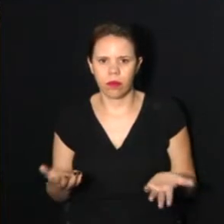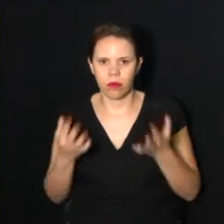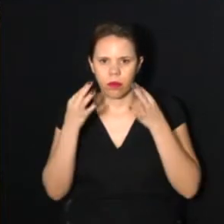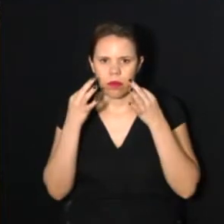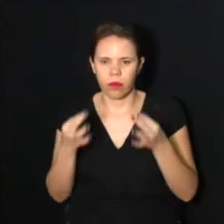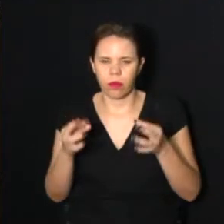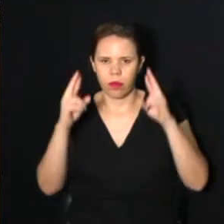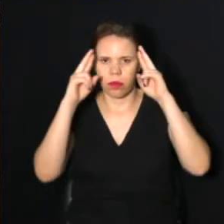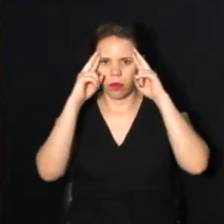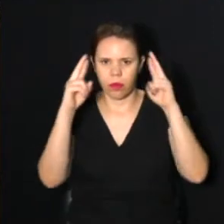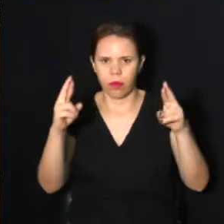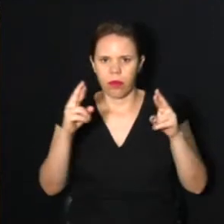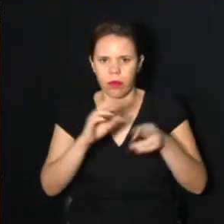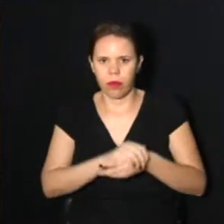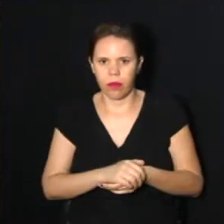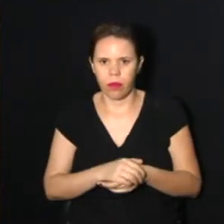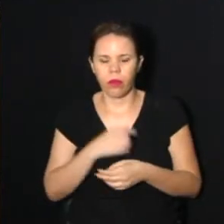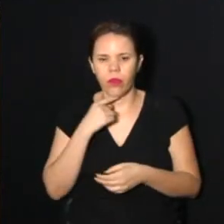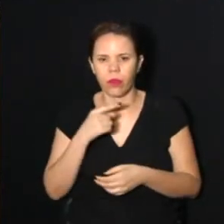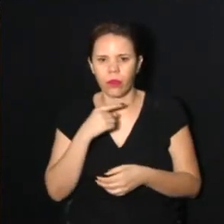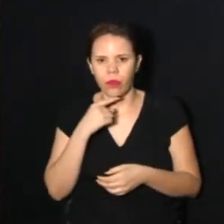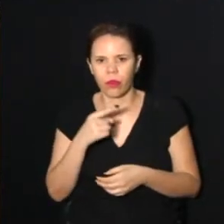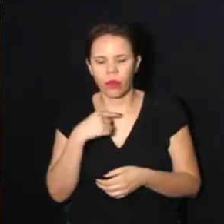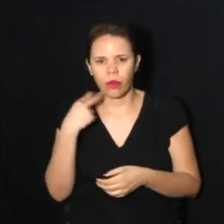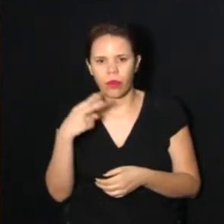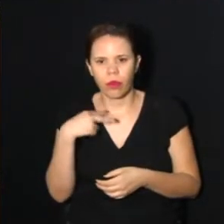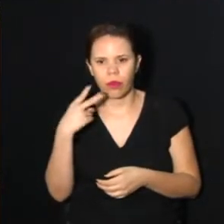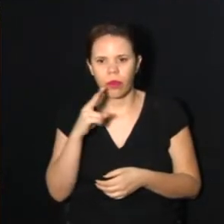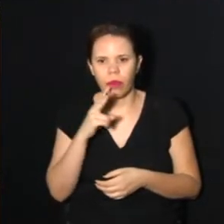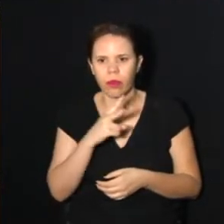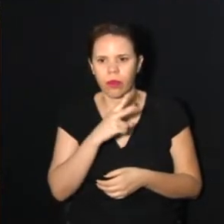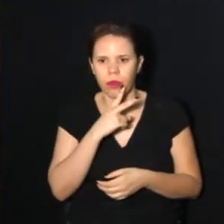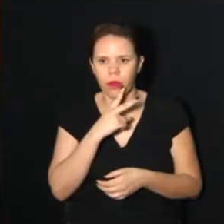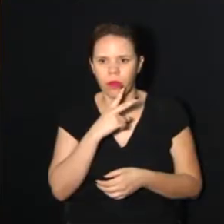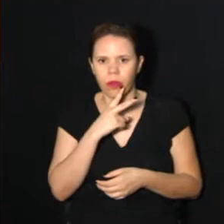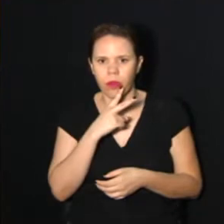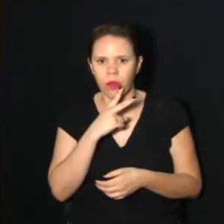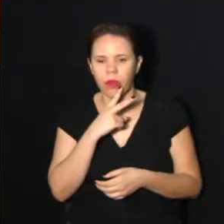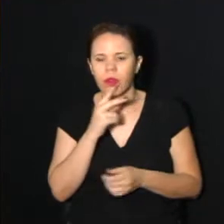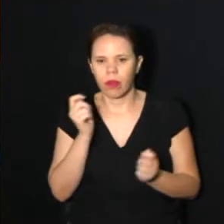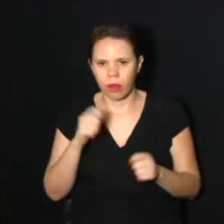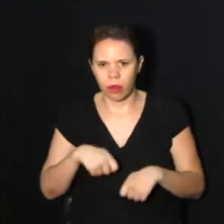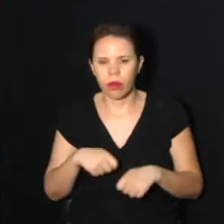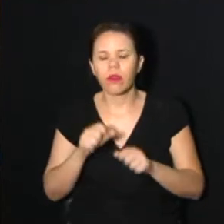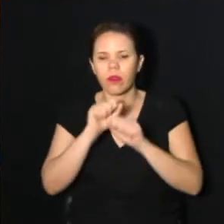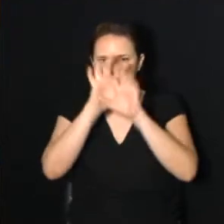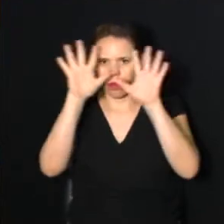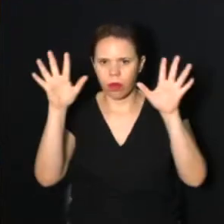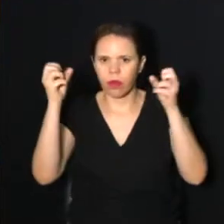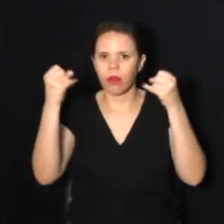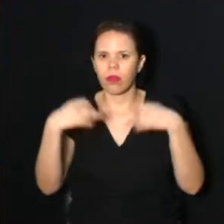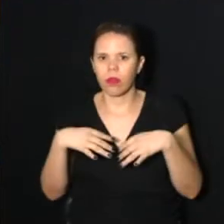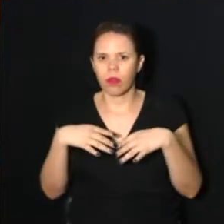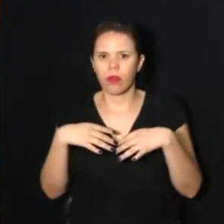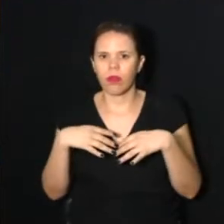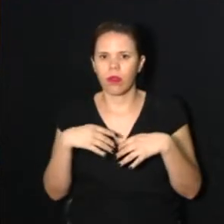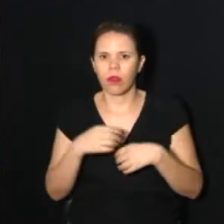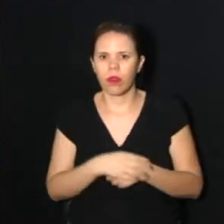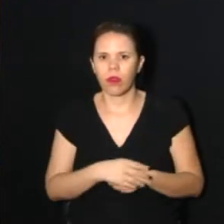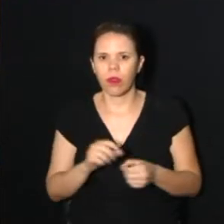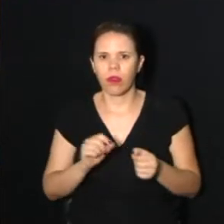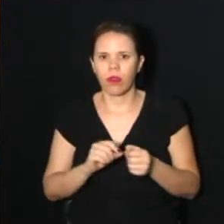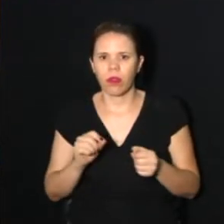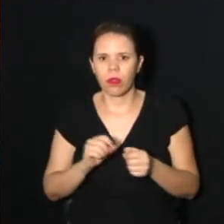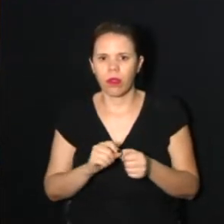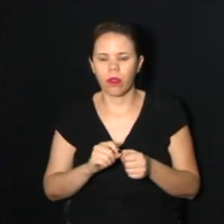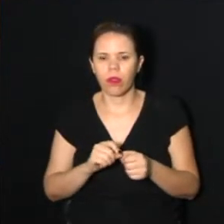e em respeito à dúvida levantada pelo vereador Vinícius Gratti, pertinente a dúvida, precisa ser esclarecida, fazemos uma